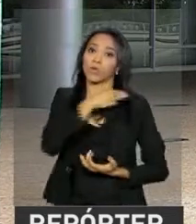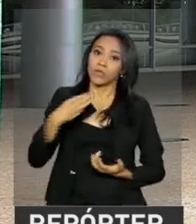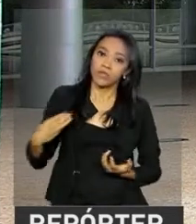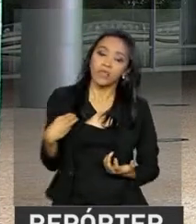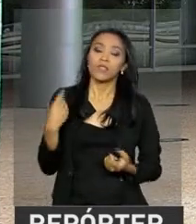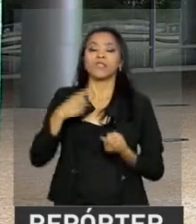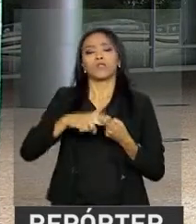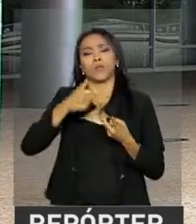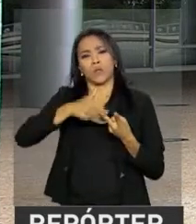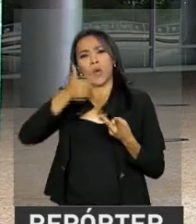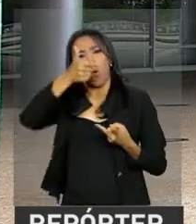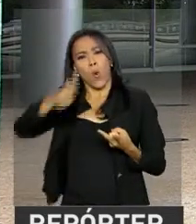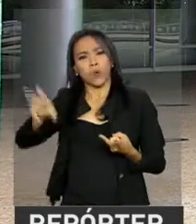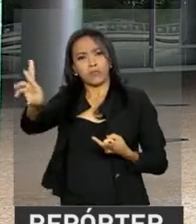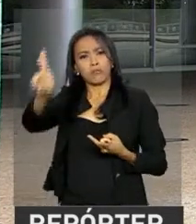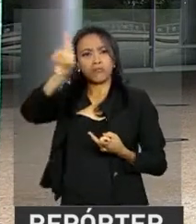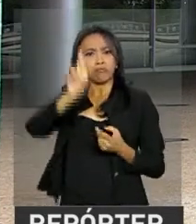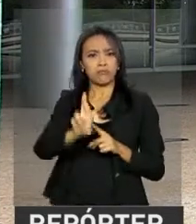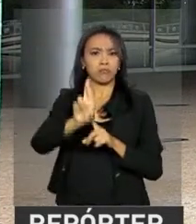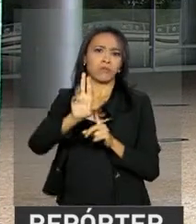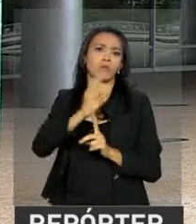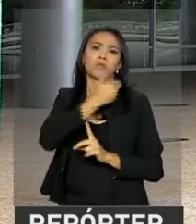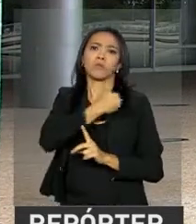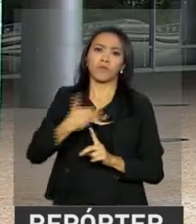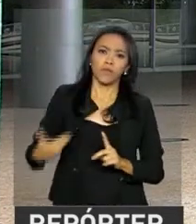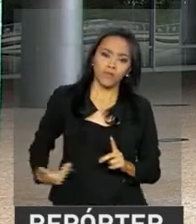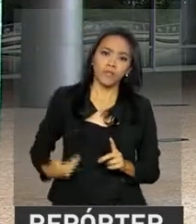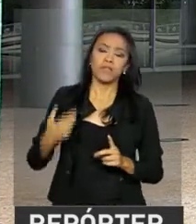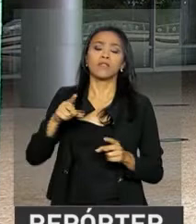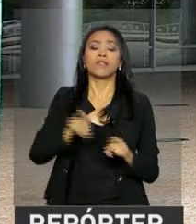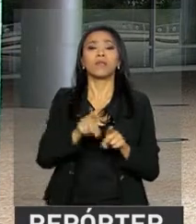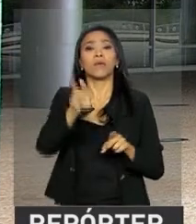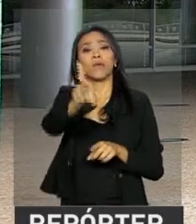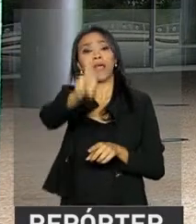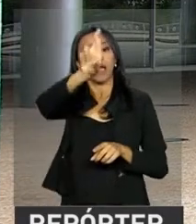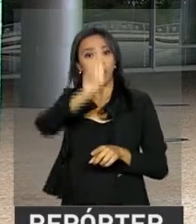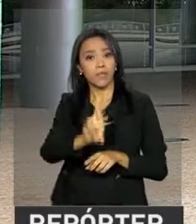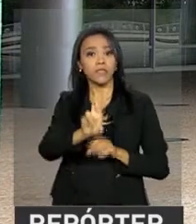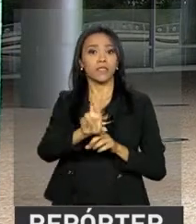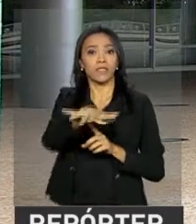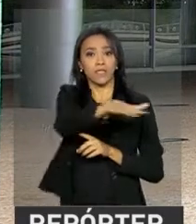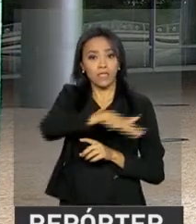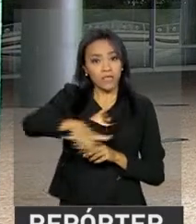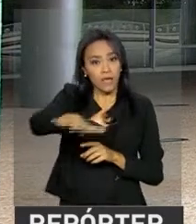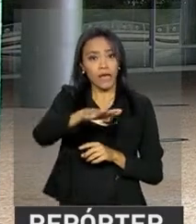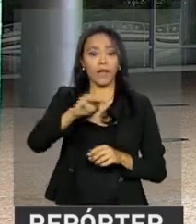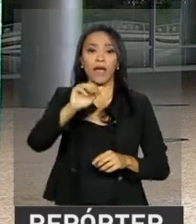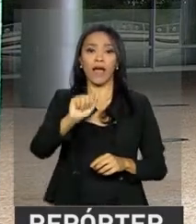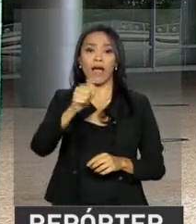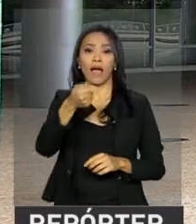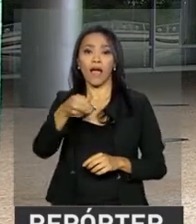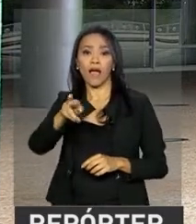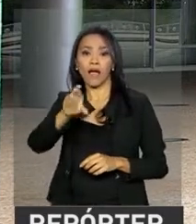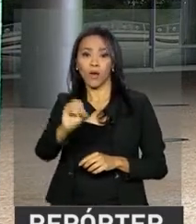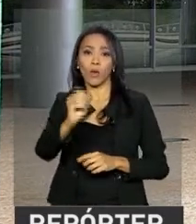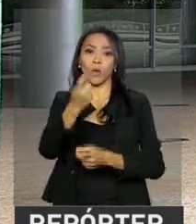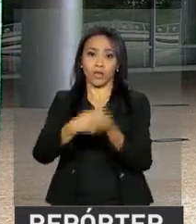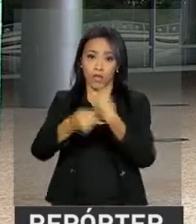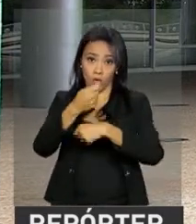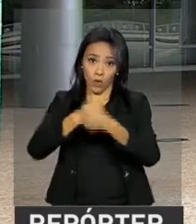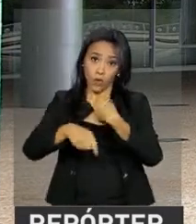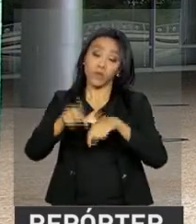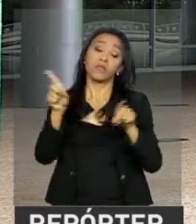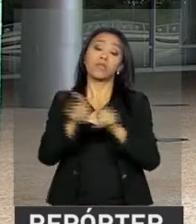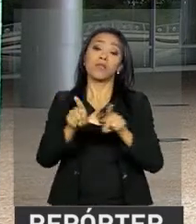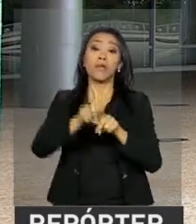outras autoridades de governo e também se reuniu com representantes do agronegócio associações do setor e recebeu ainda